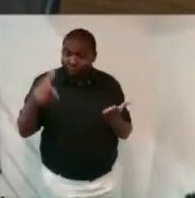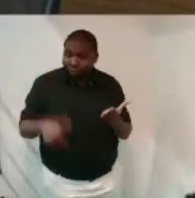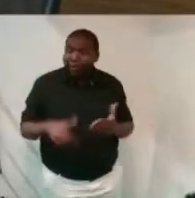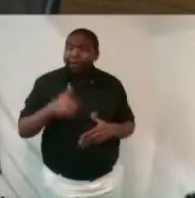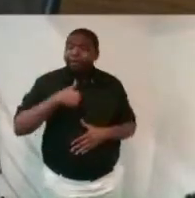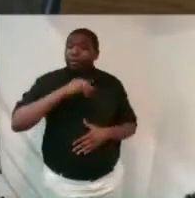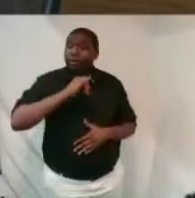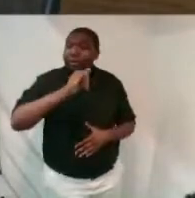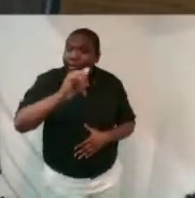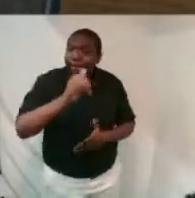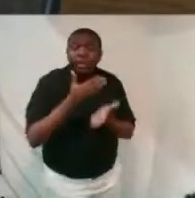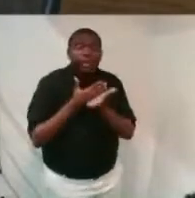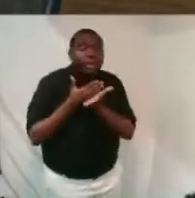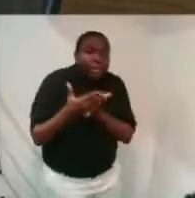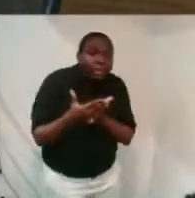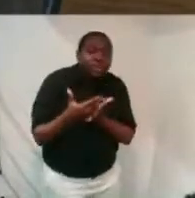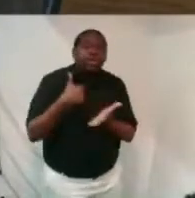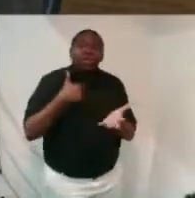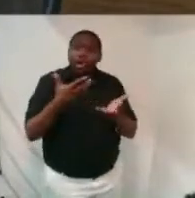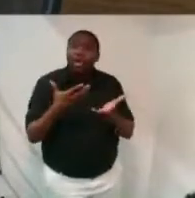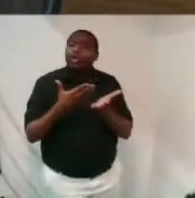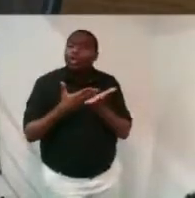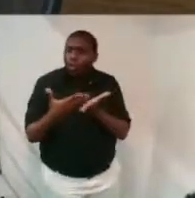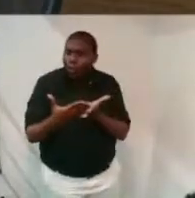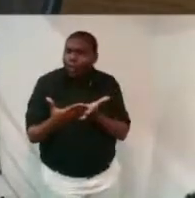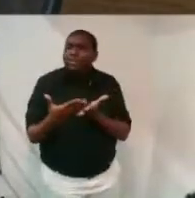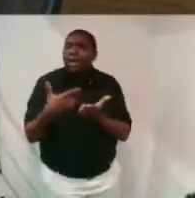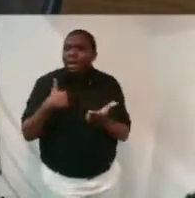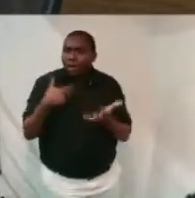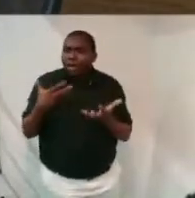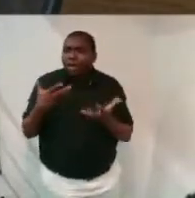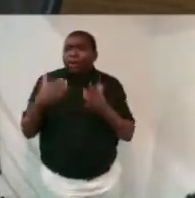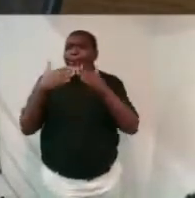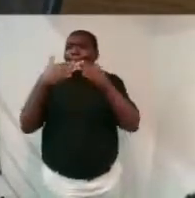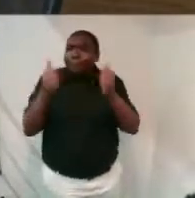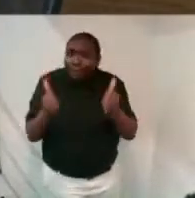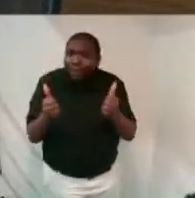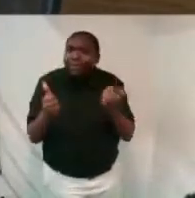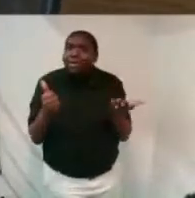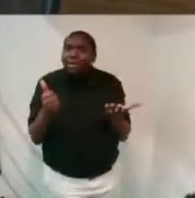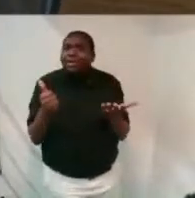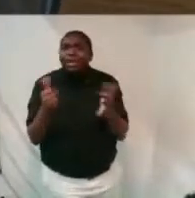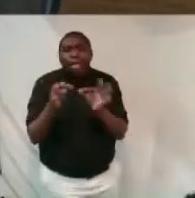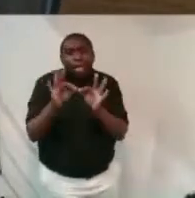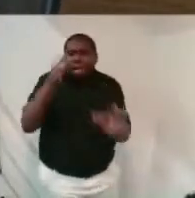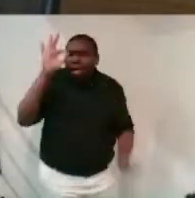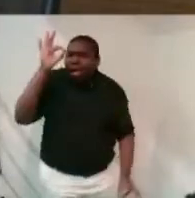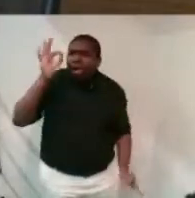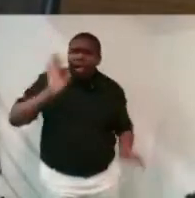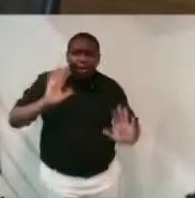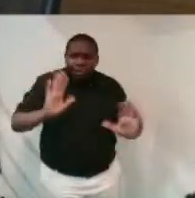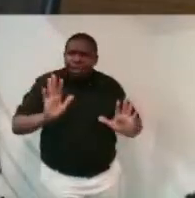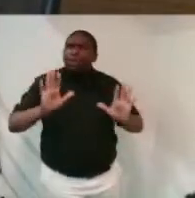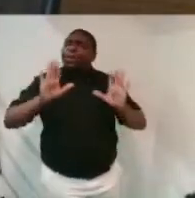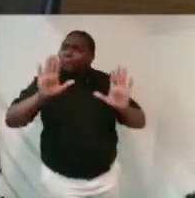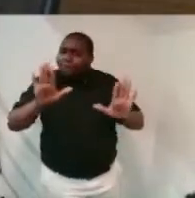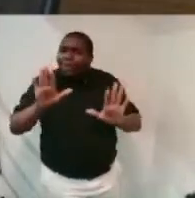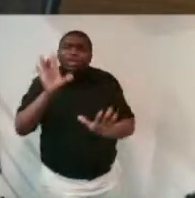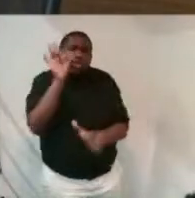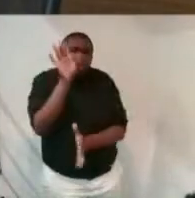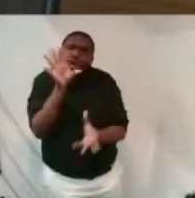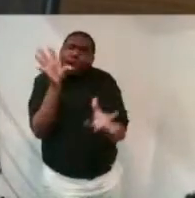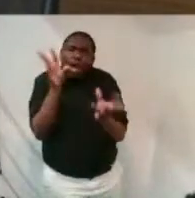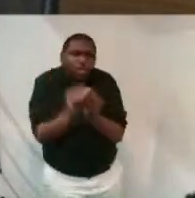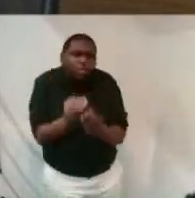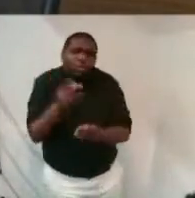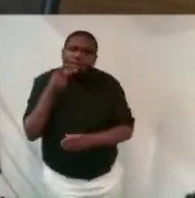inicial que eu quero começar, mas quero pedir ainda, sem me alongar demais, sem tentar me alongar, mas fazer aqui só uma